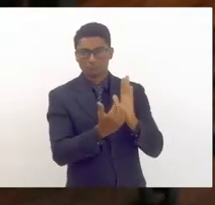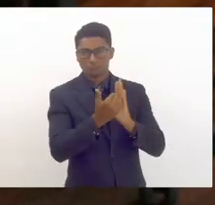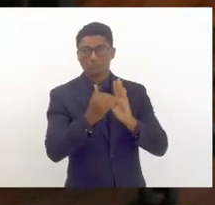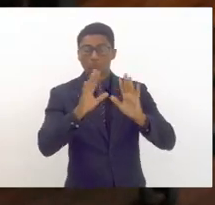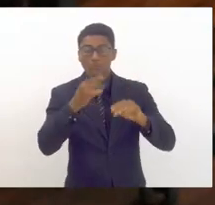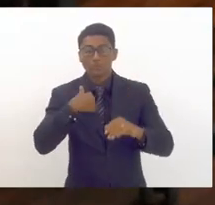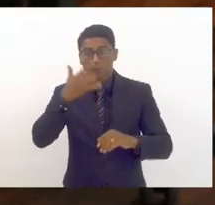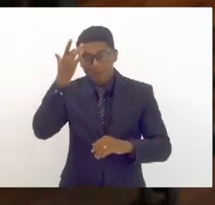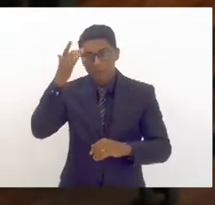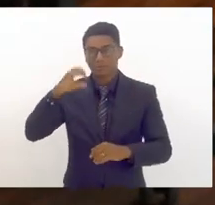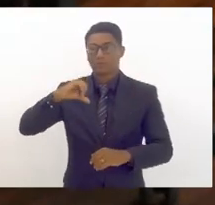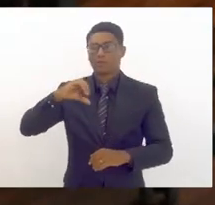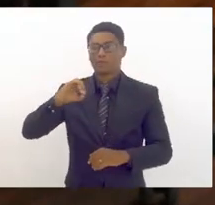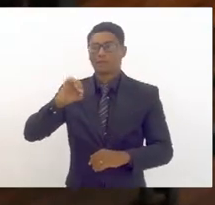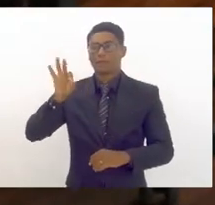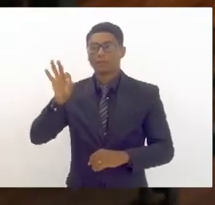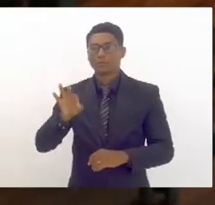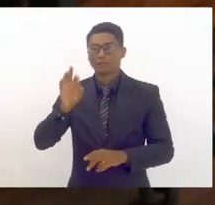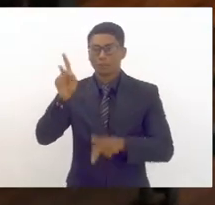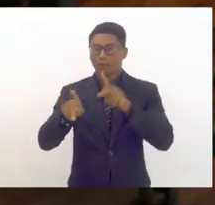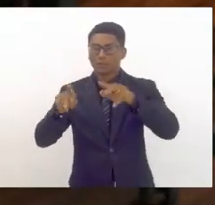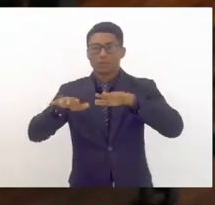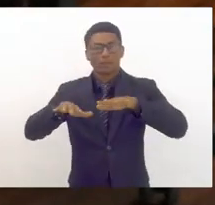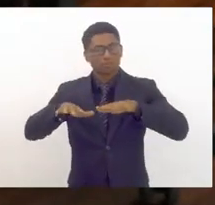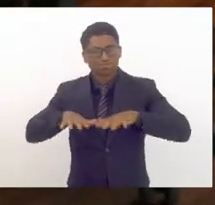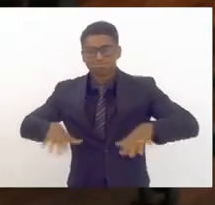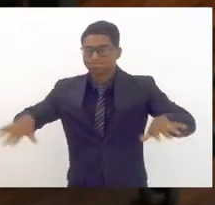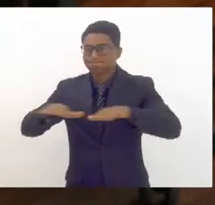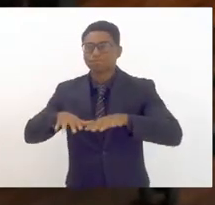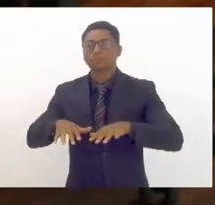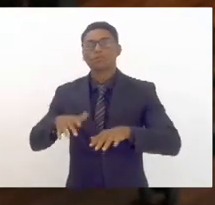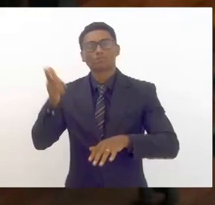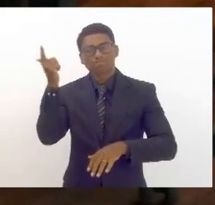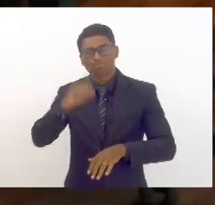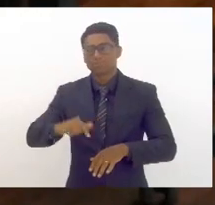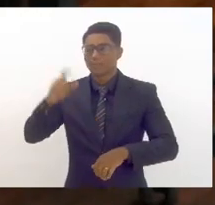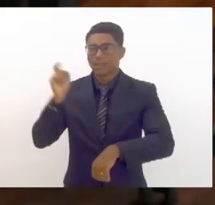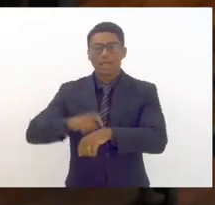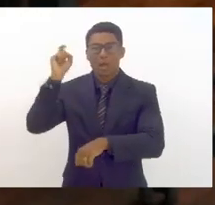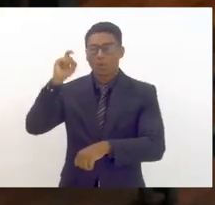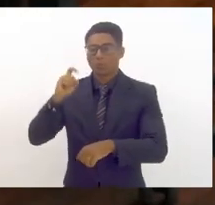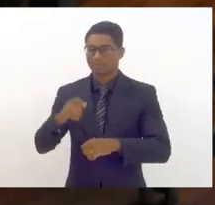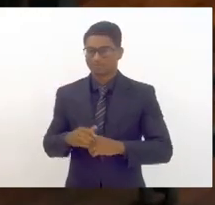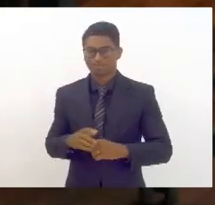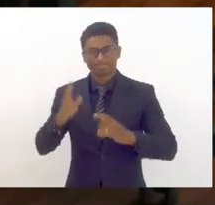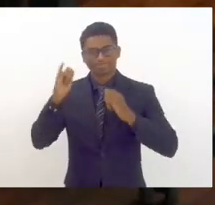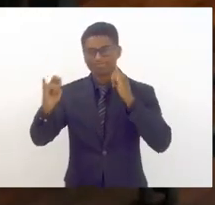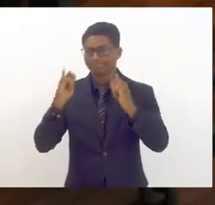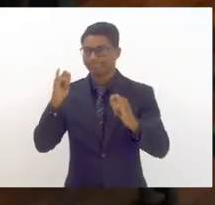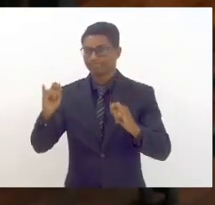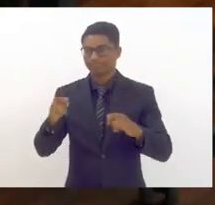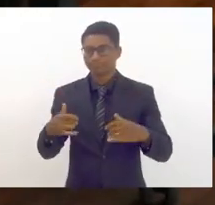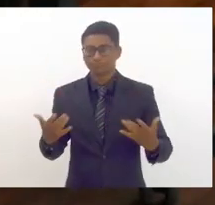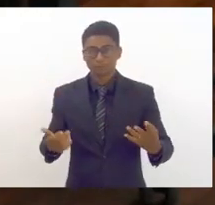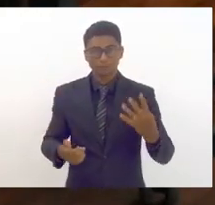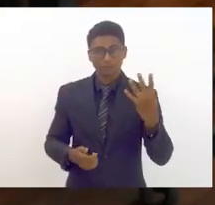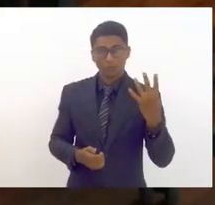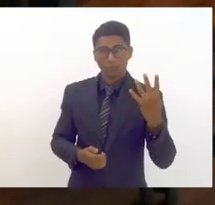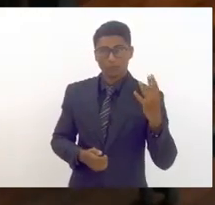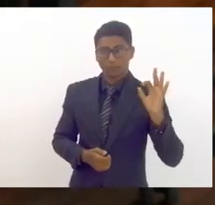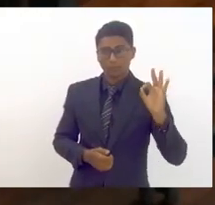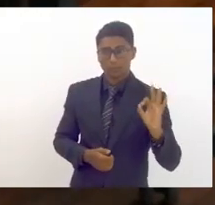de 90% da população já seriam atendidas de forma imediata. Ou seja, a gente sairia de 4% para mais